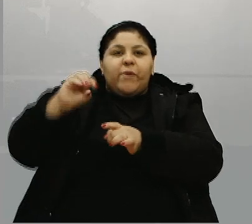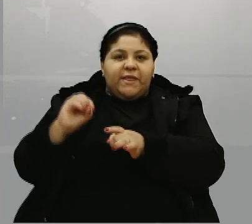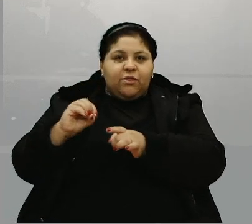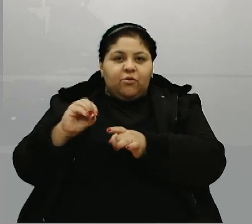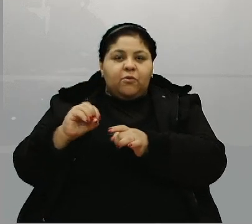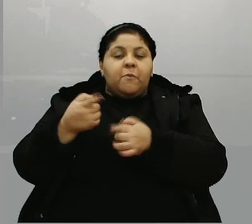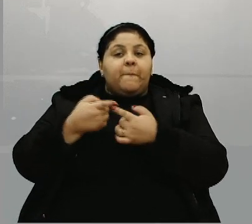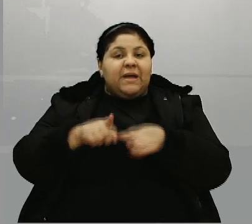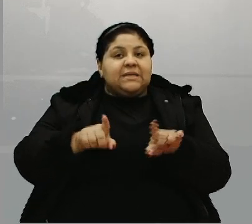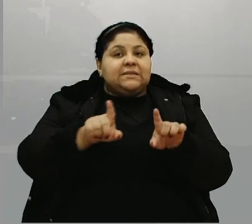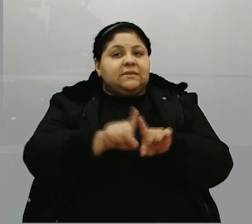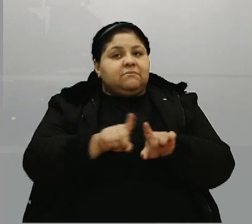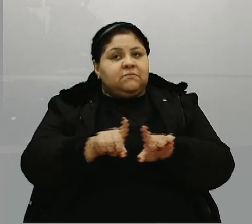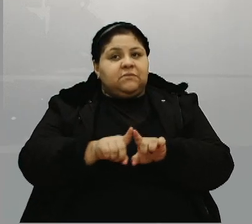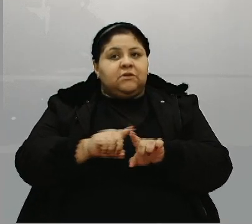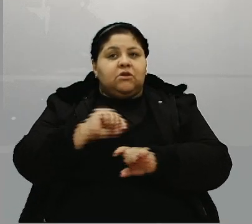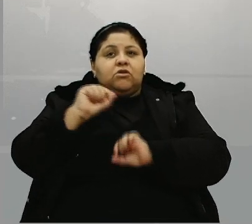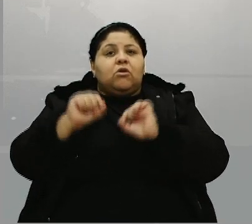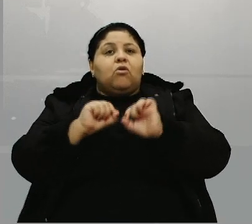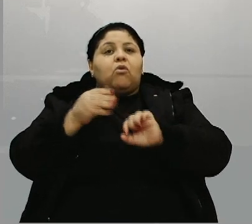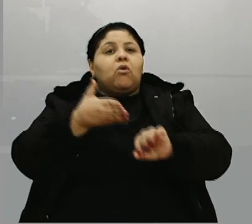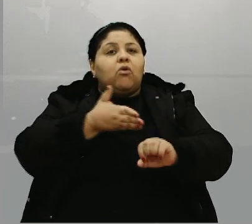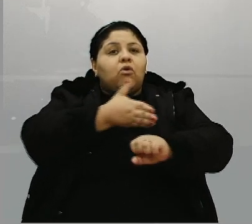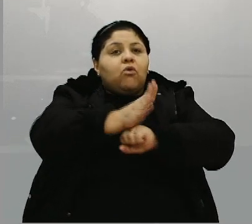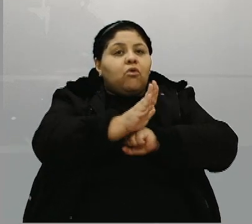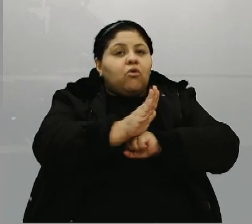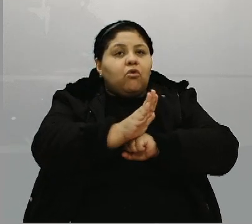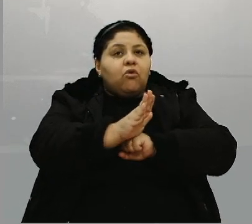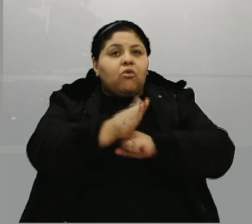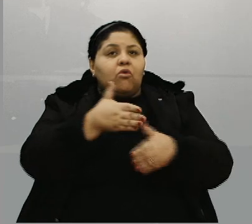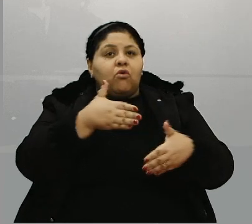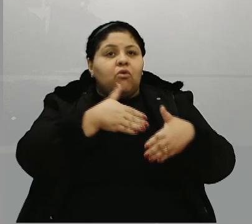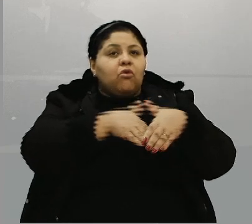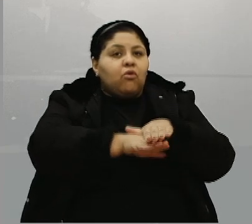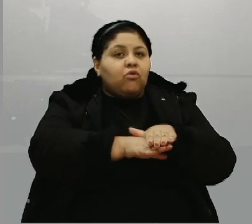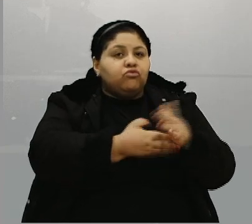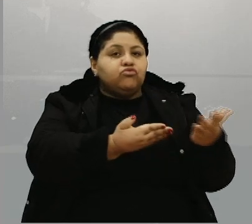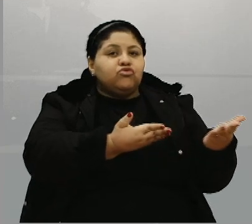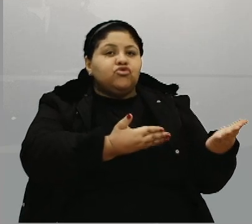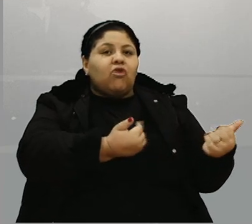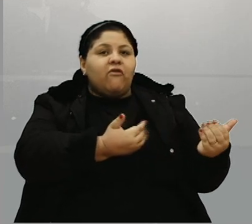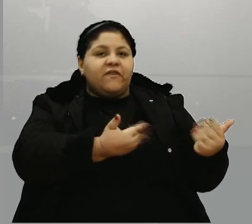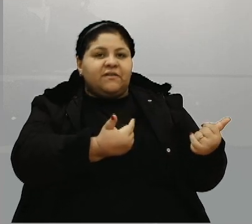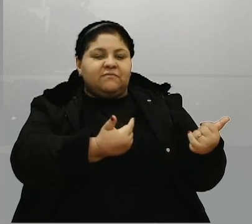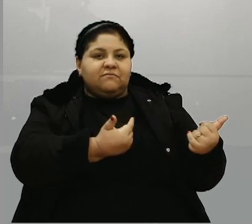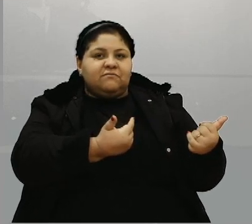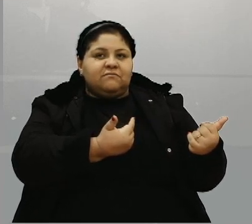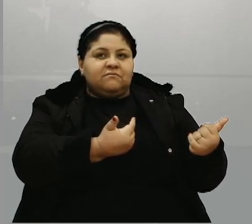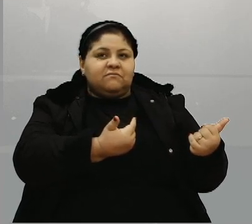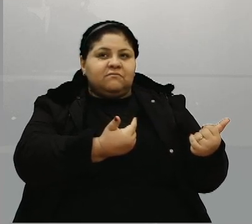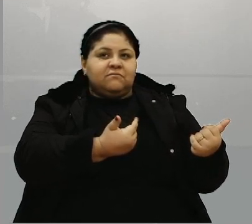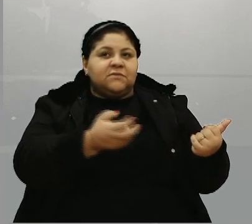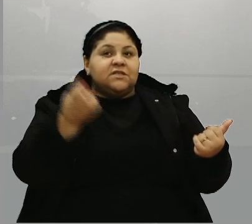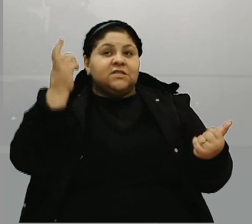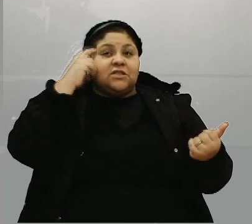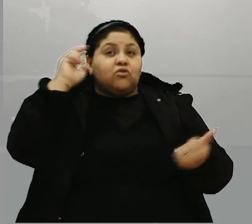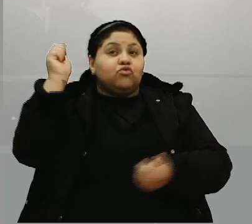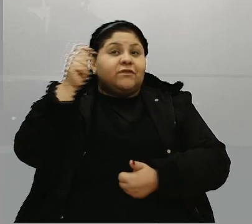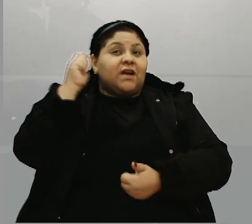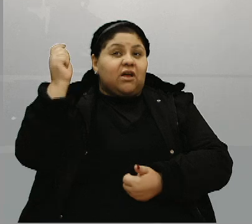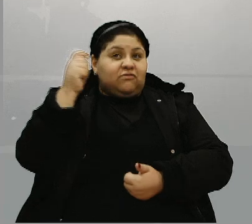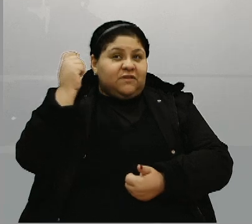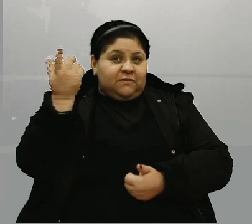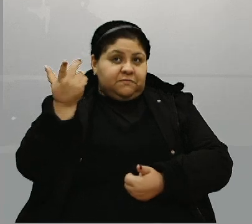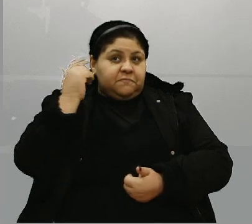tempo, como está a participação, a inclusão dos jovens inseridos na cultura gaúcha, na tradição